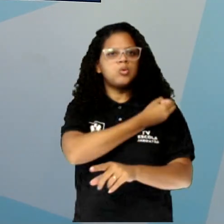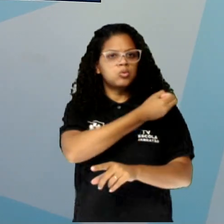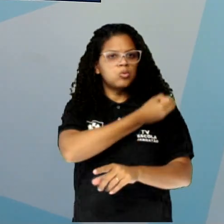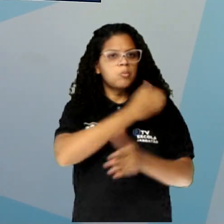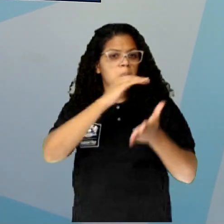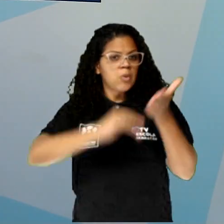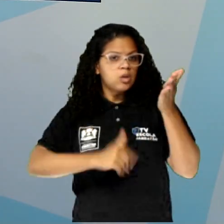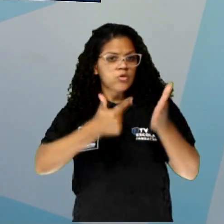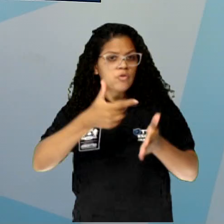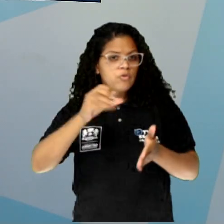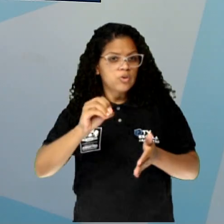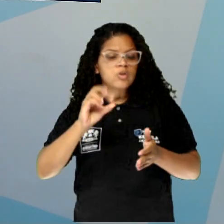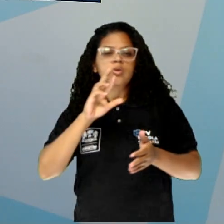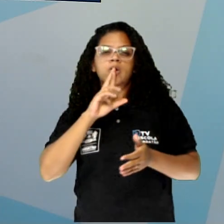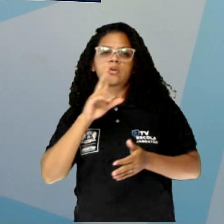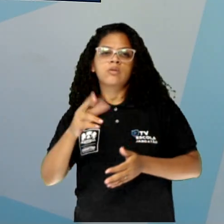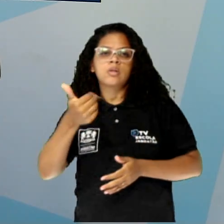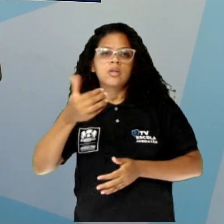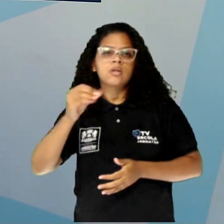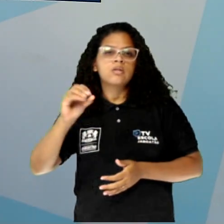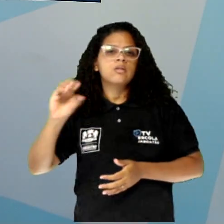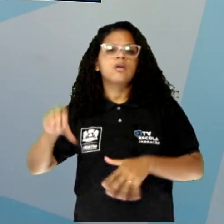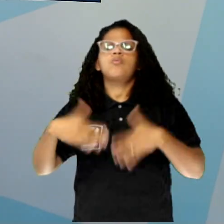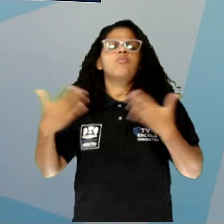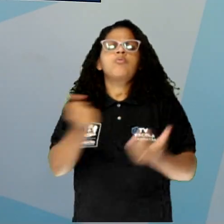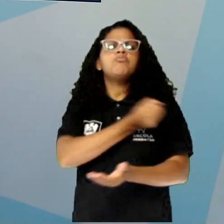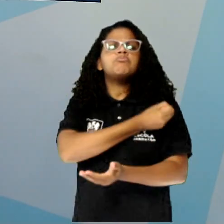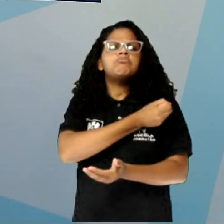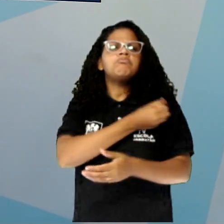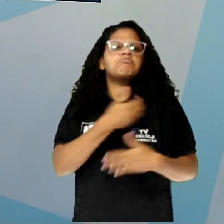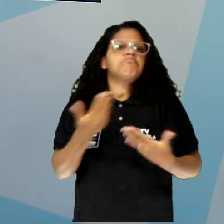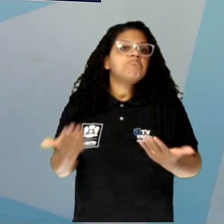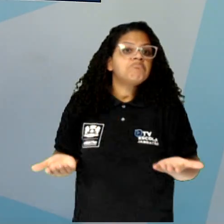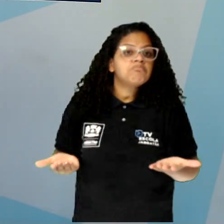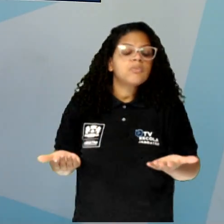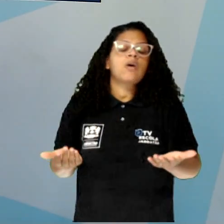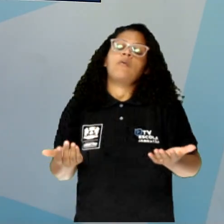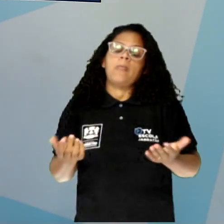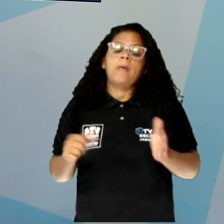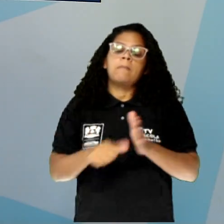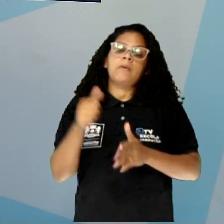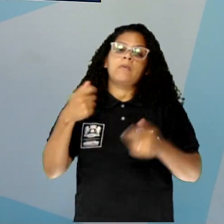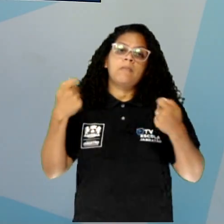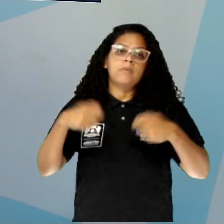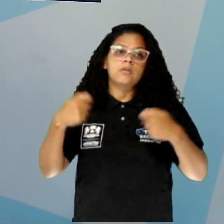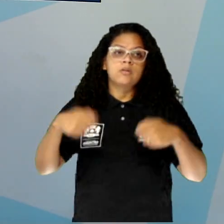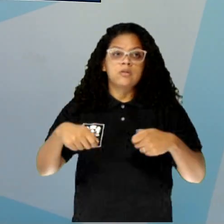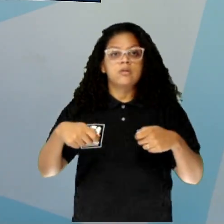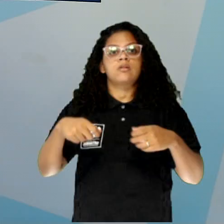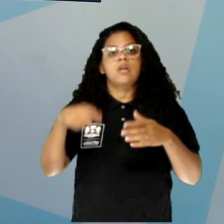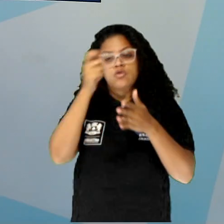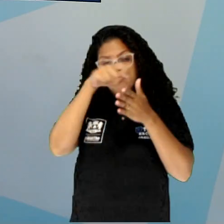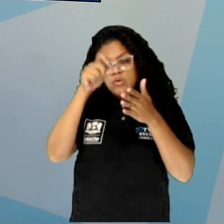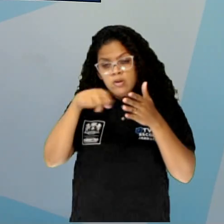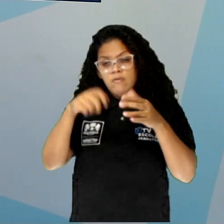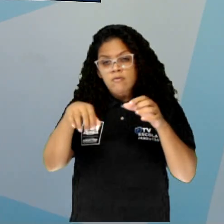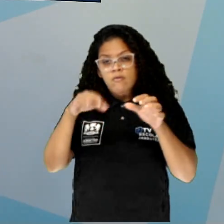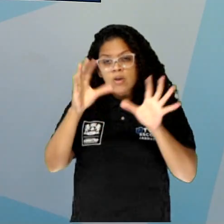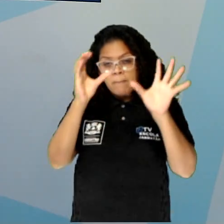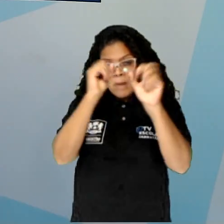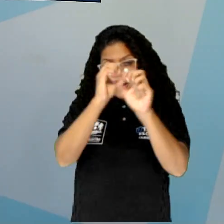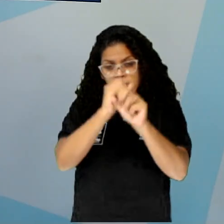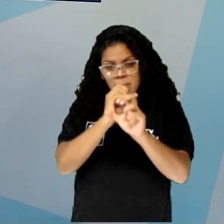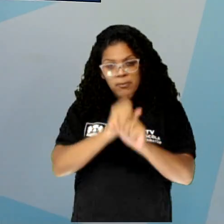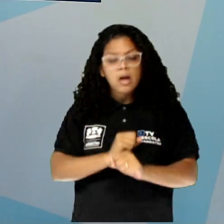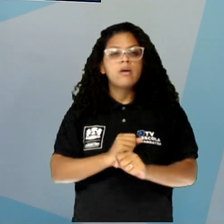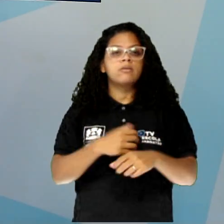é igual a 100. Qual é o número? Tá, vamos escrever o que está aqui, só que na forma de equação. O